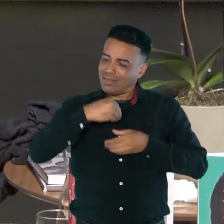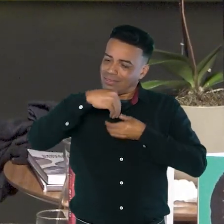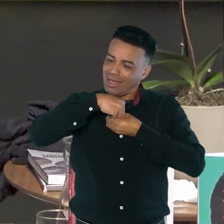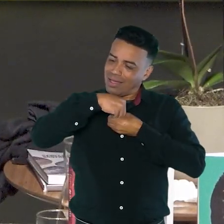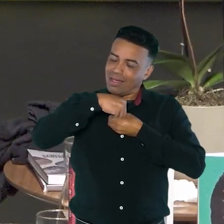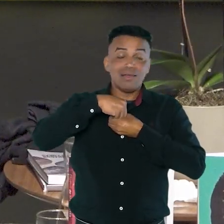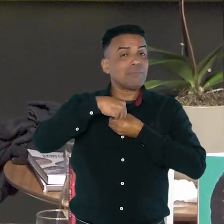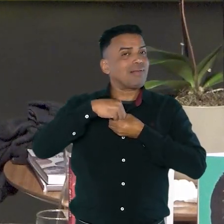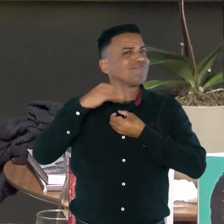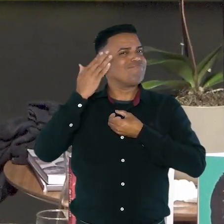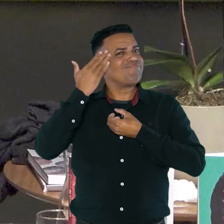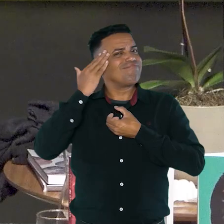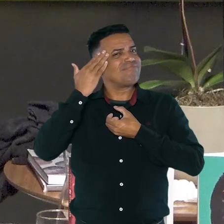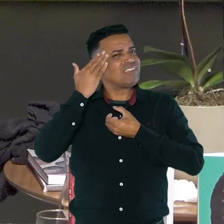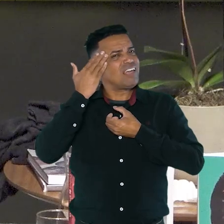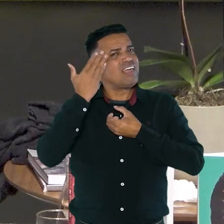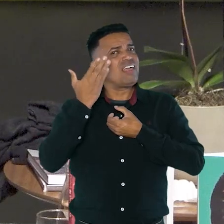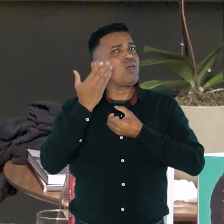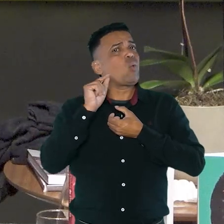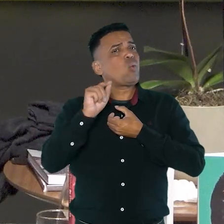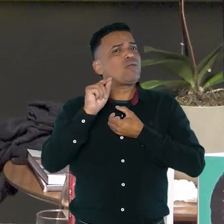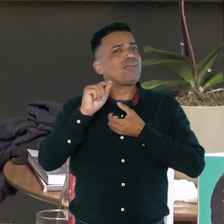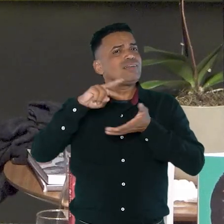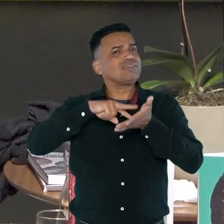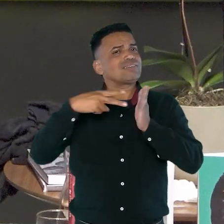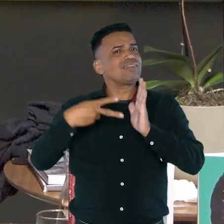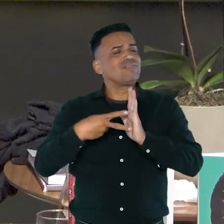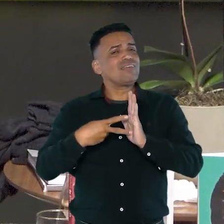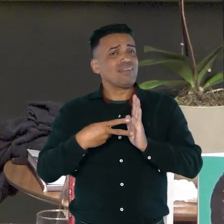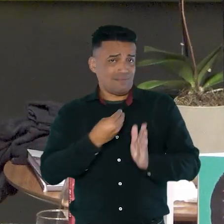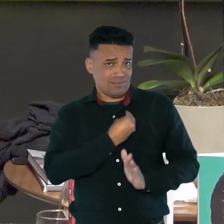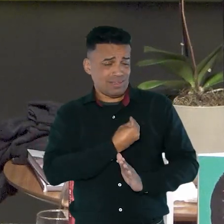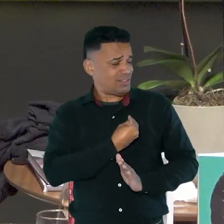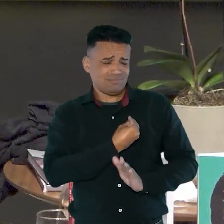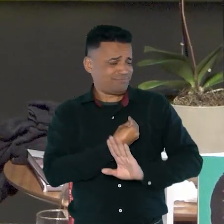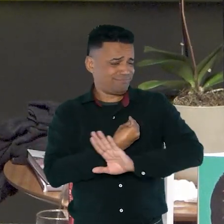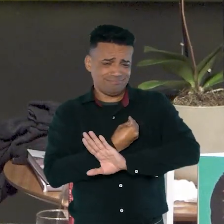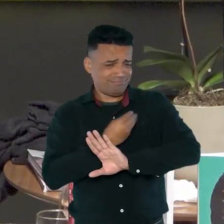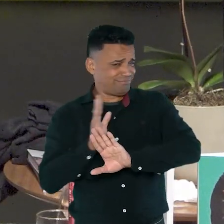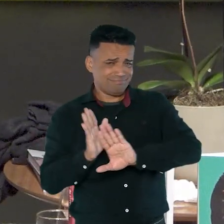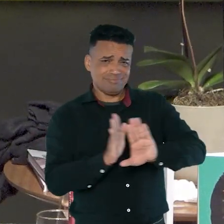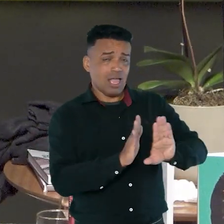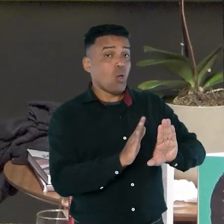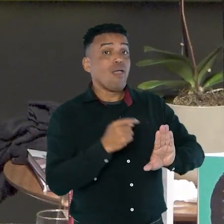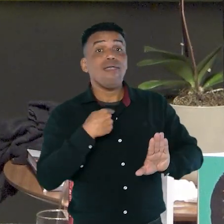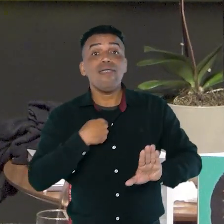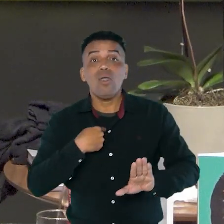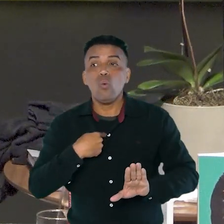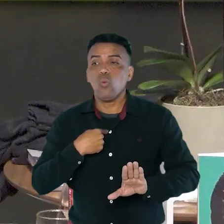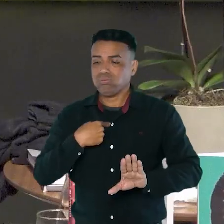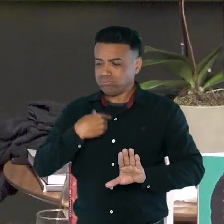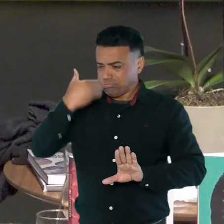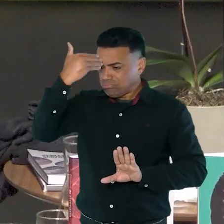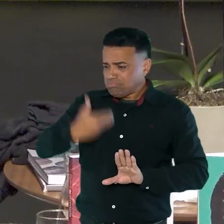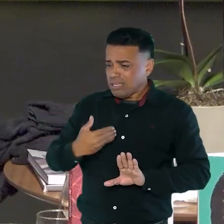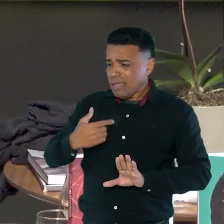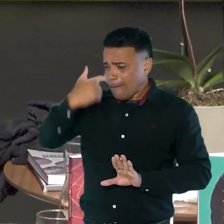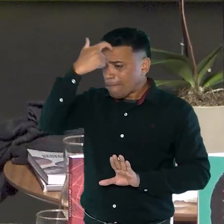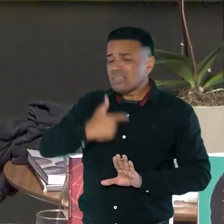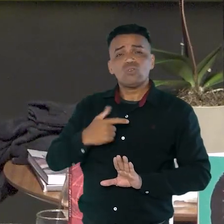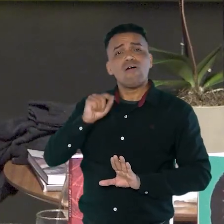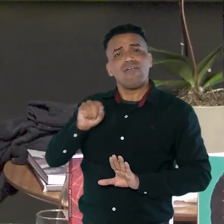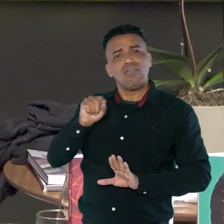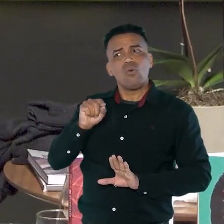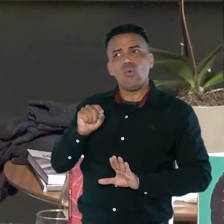pouco sobre, não o que é a vida, mas quem sou eu, afinal de contas, né? O que eu quero, o que